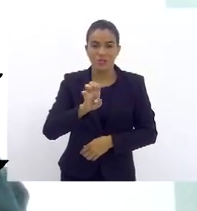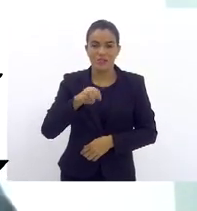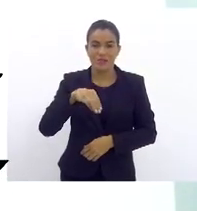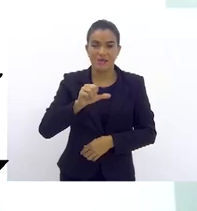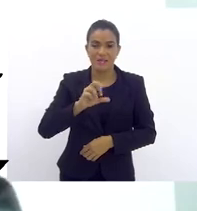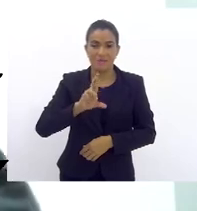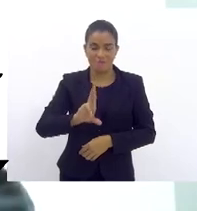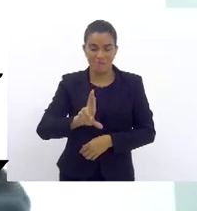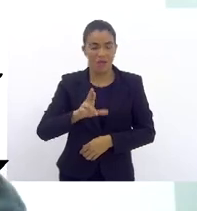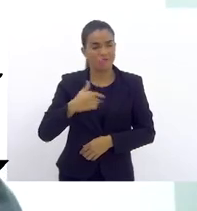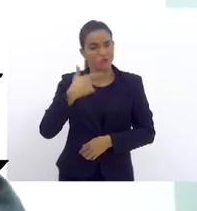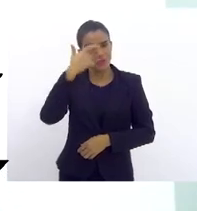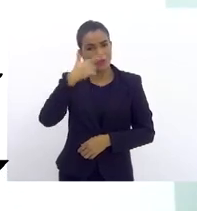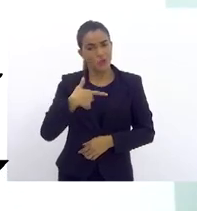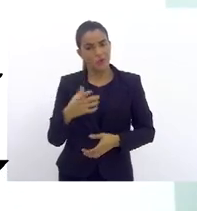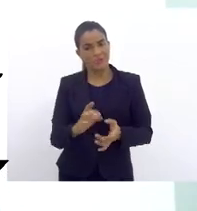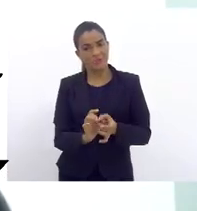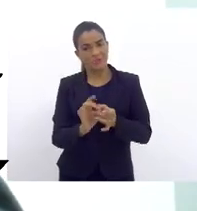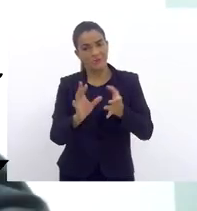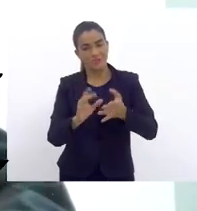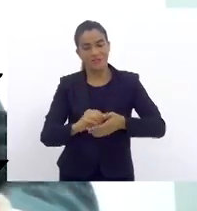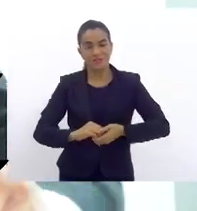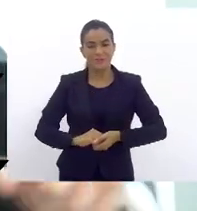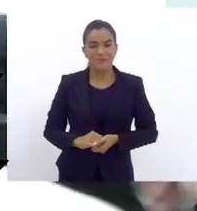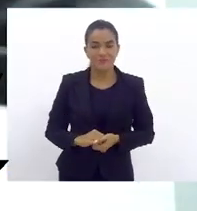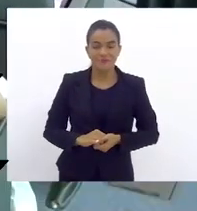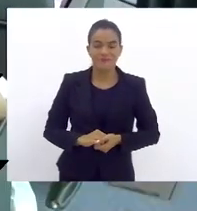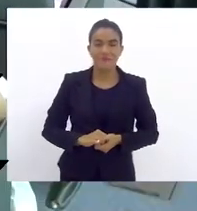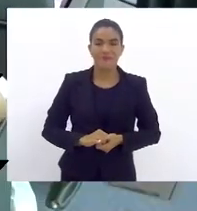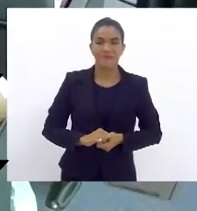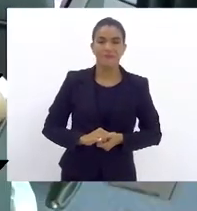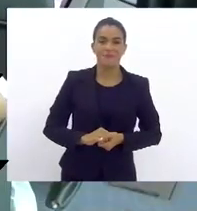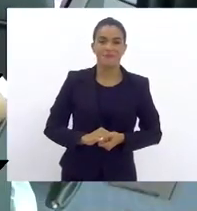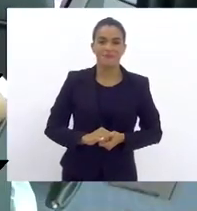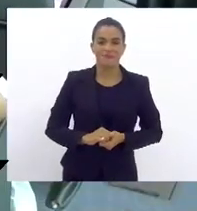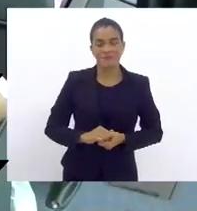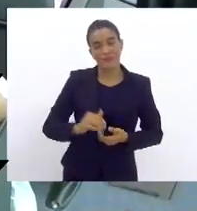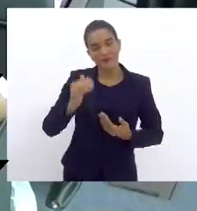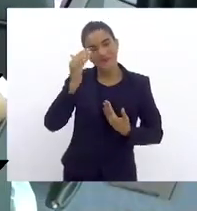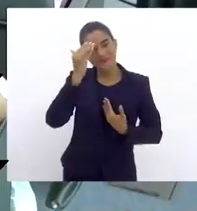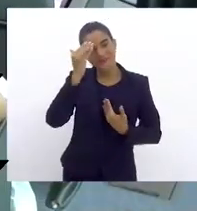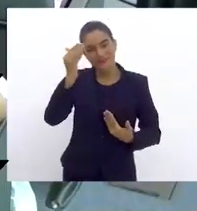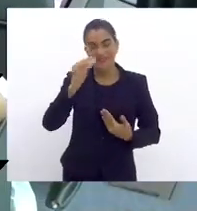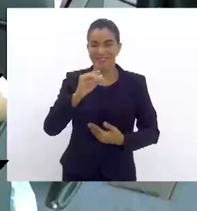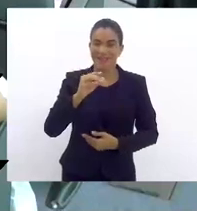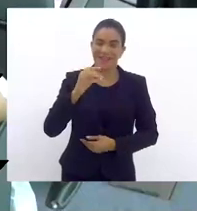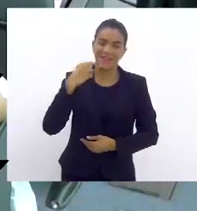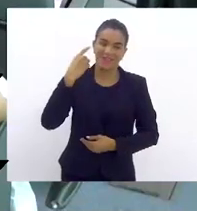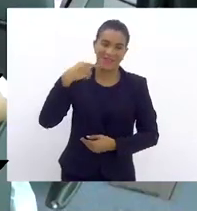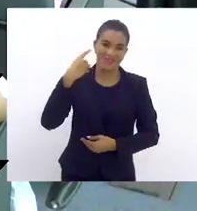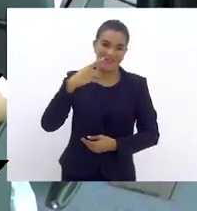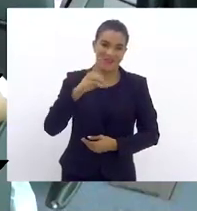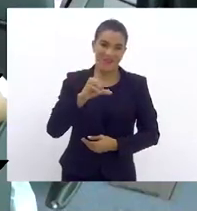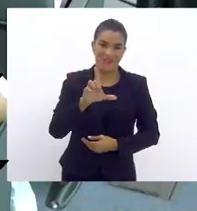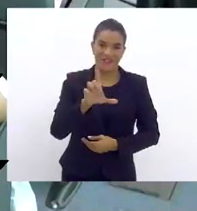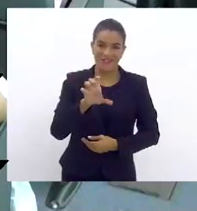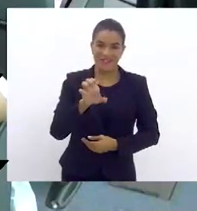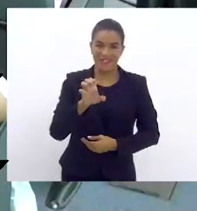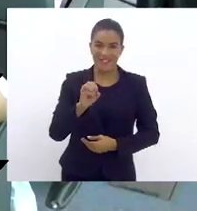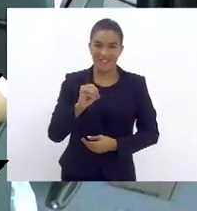disposição e cumprimento a todos muito obrigado Obrigado Leonardo Dr Leonardo